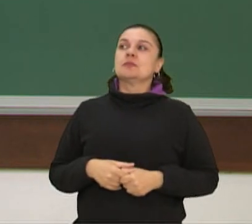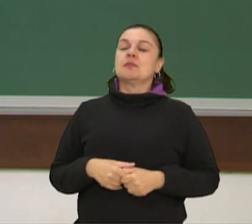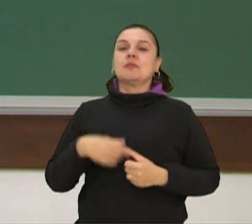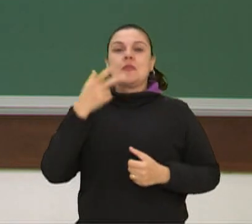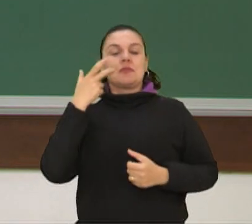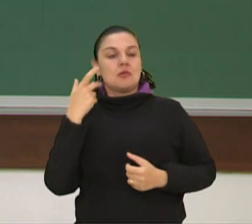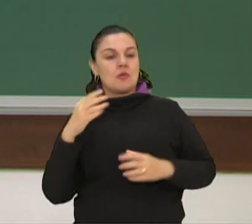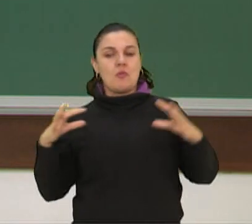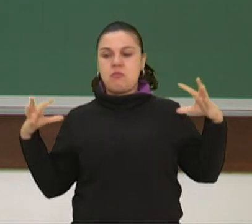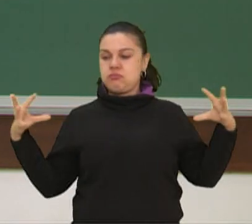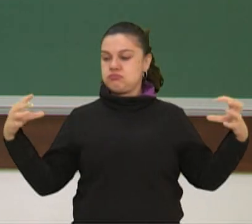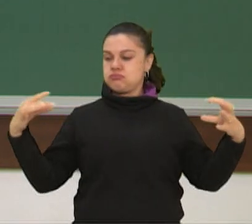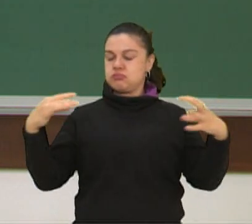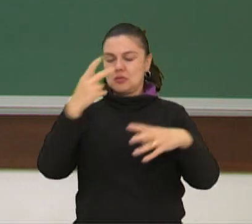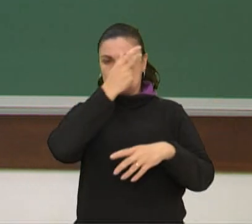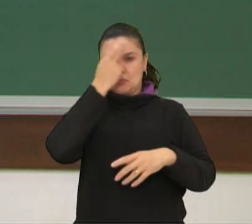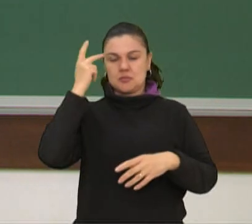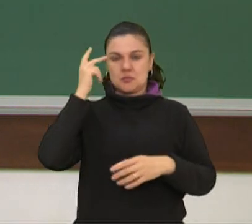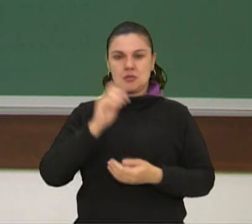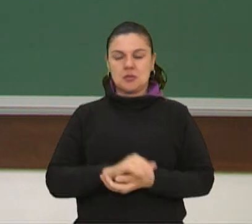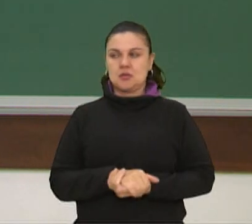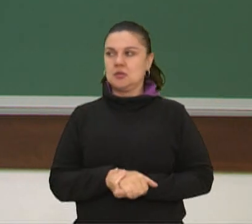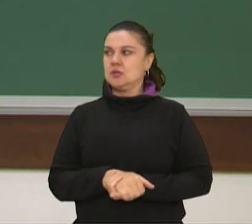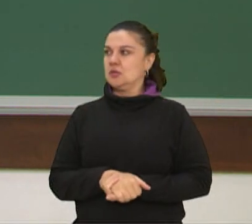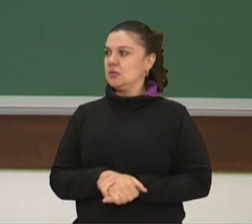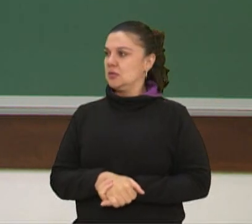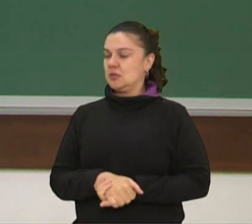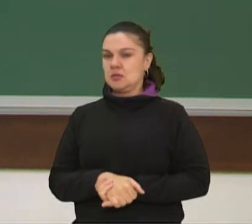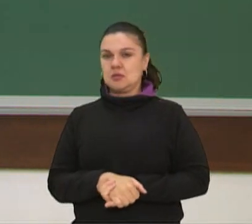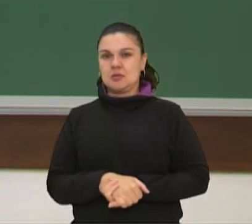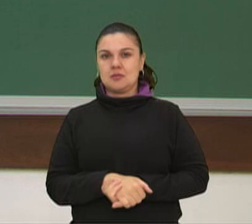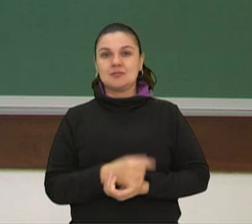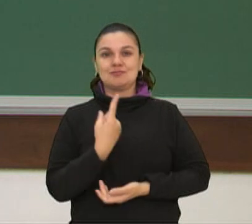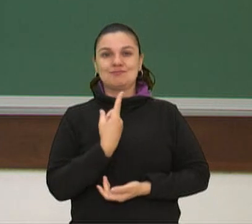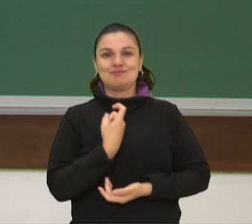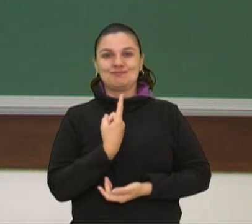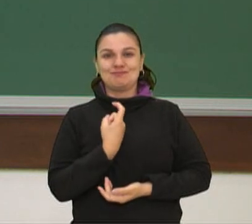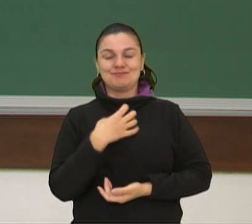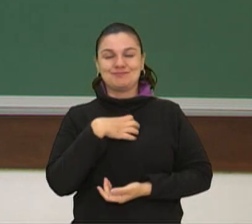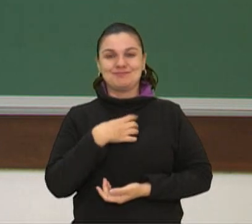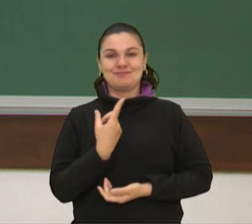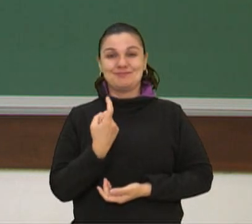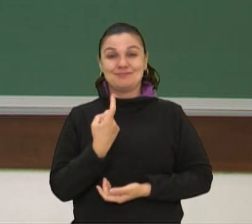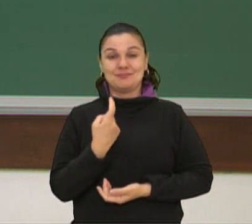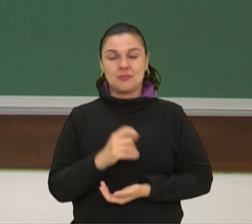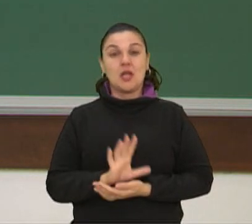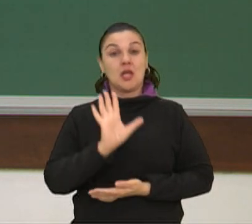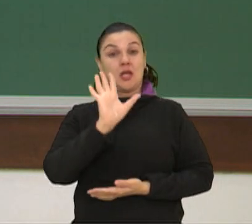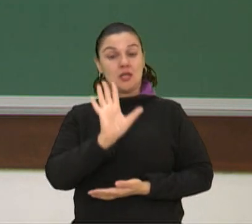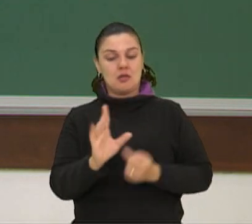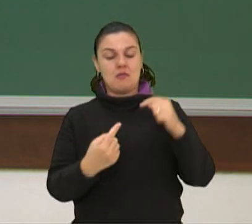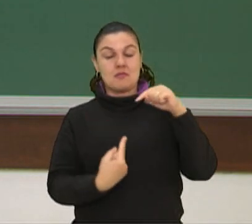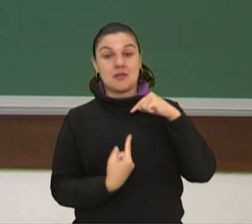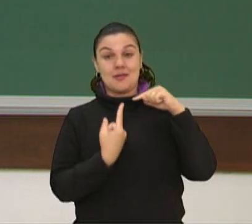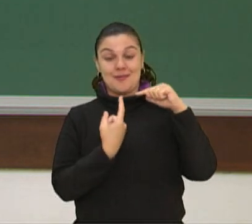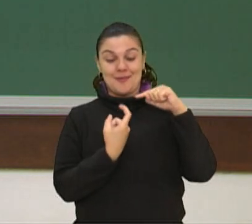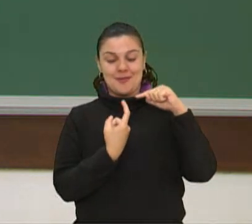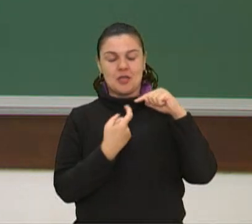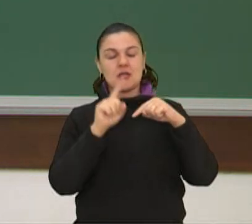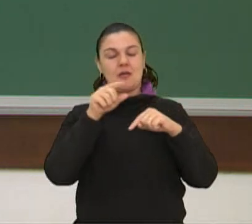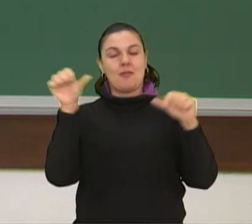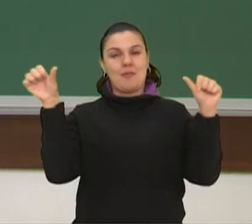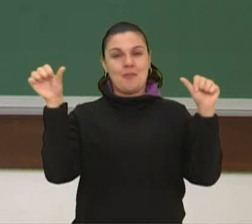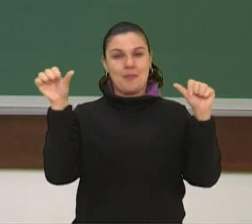Facebook, ter muitos amigos no Facebook, centenas de contatos e tá em